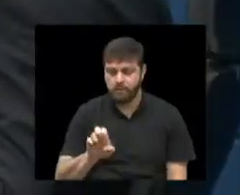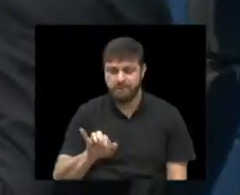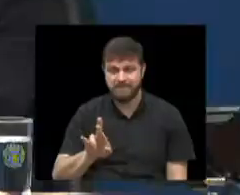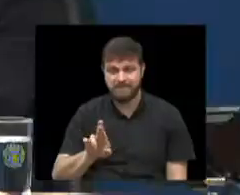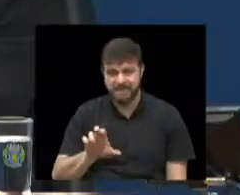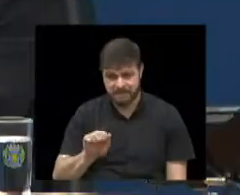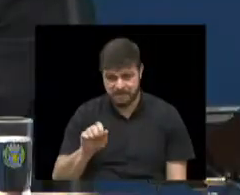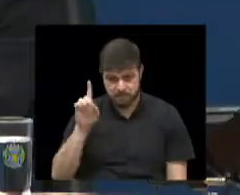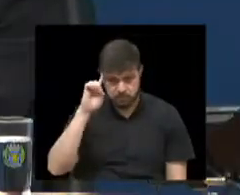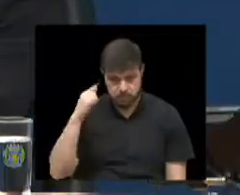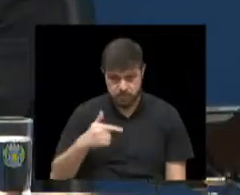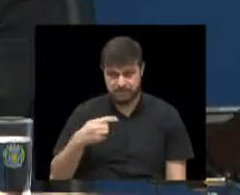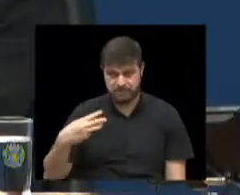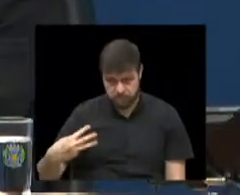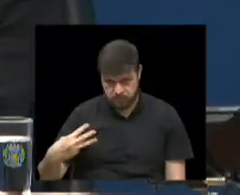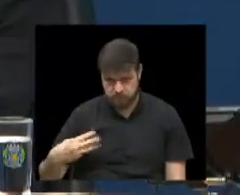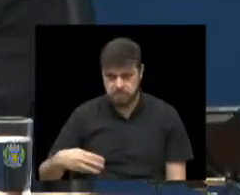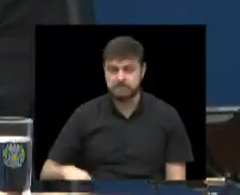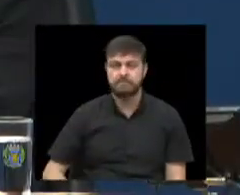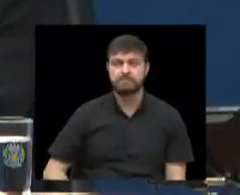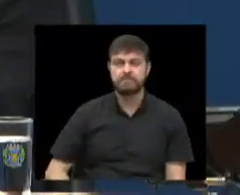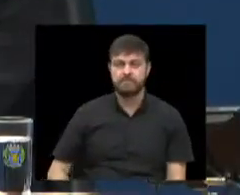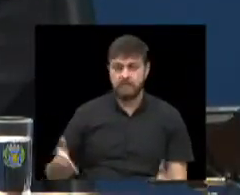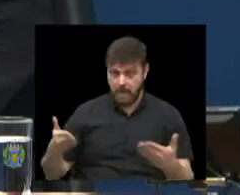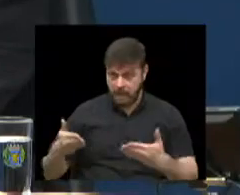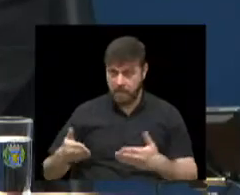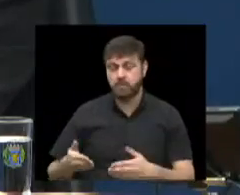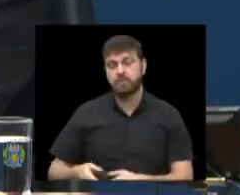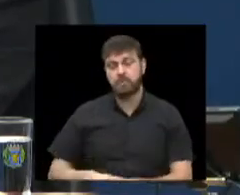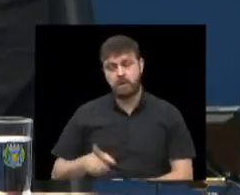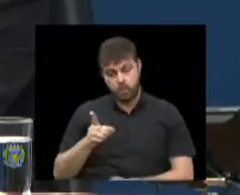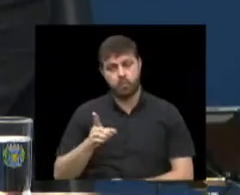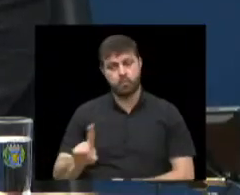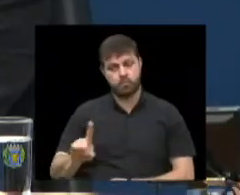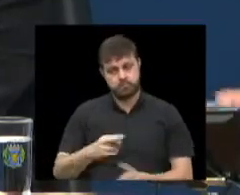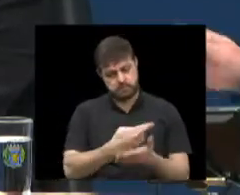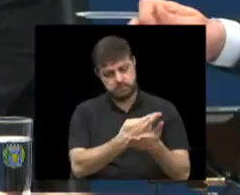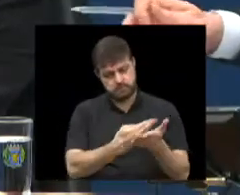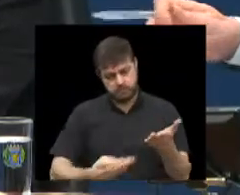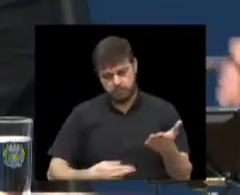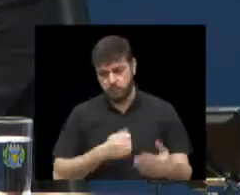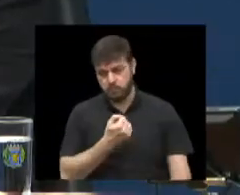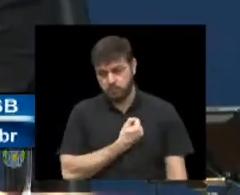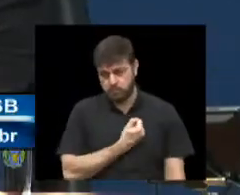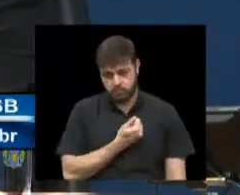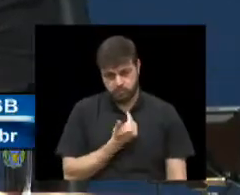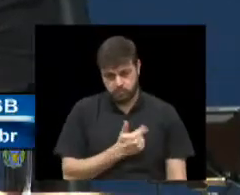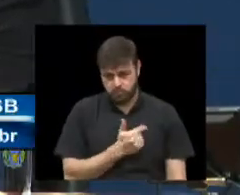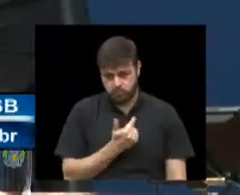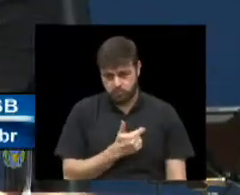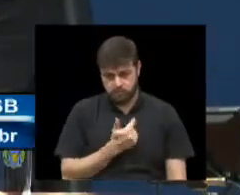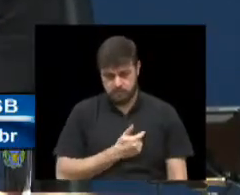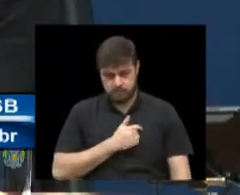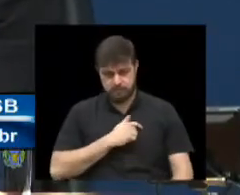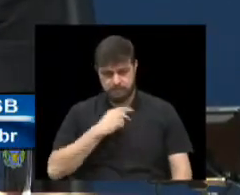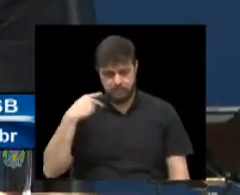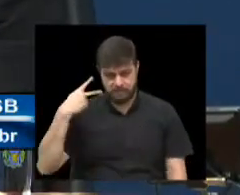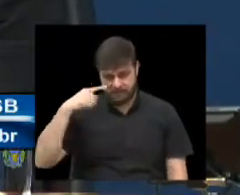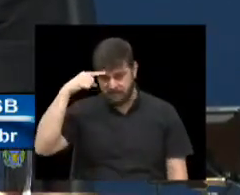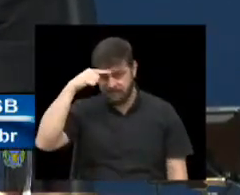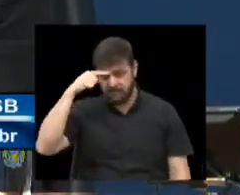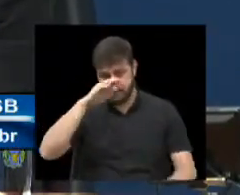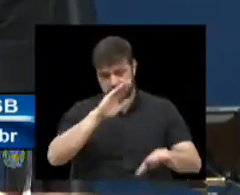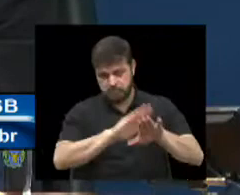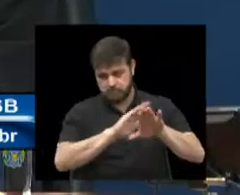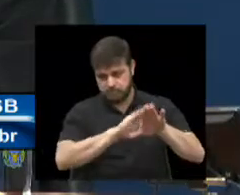presidente, agora sim, este é o último requerimento, ainda sem número de autoria do vereador Felipe